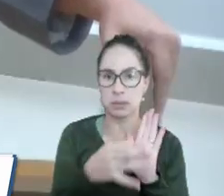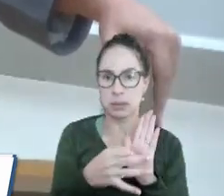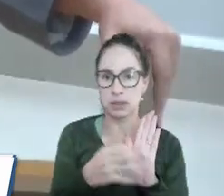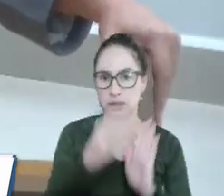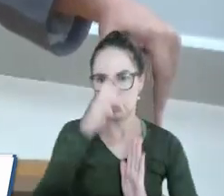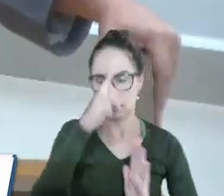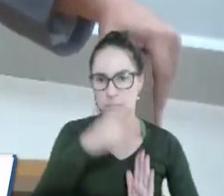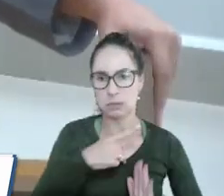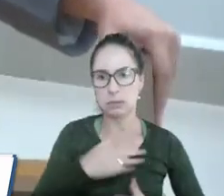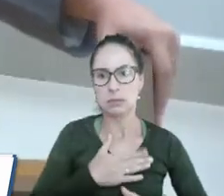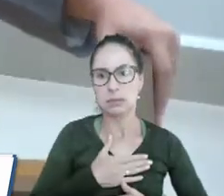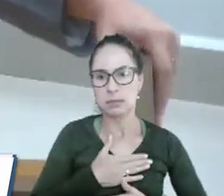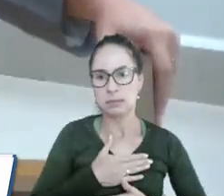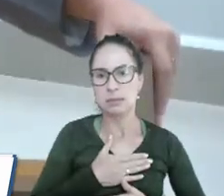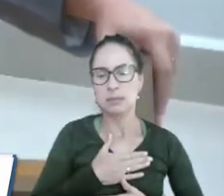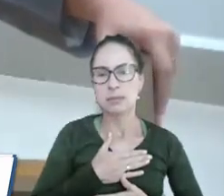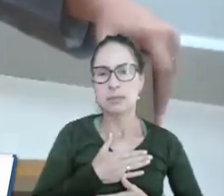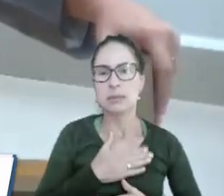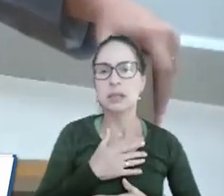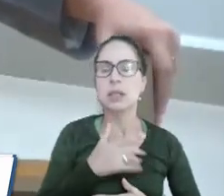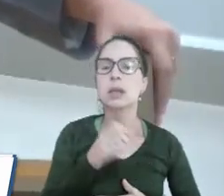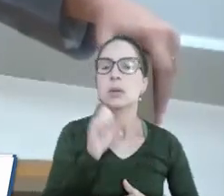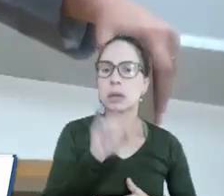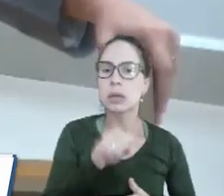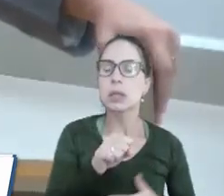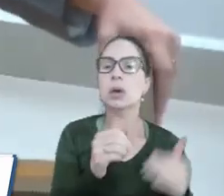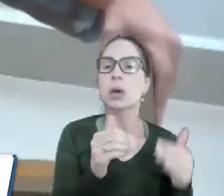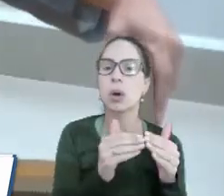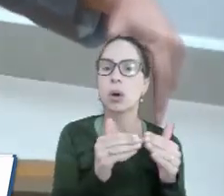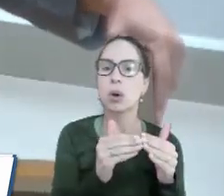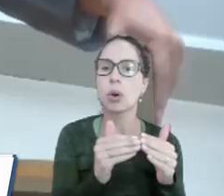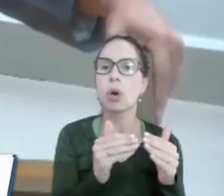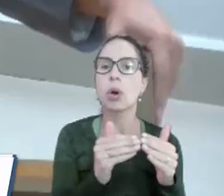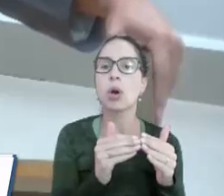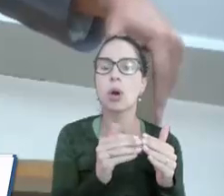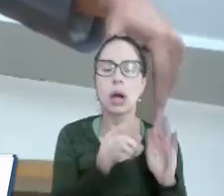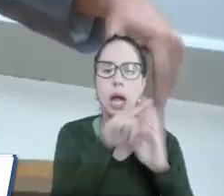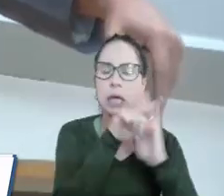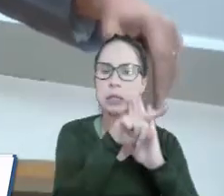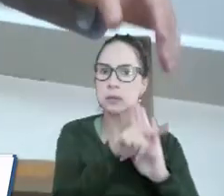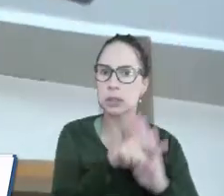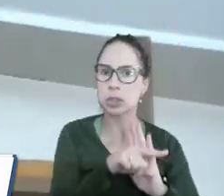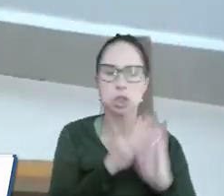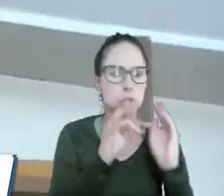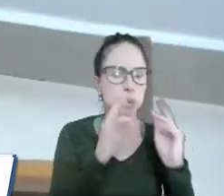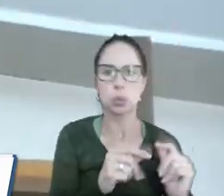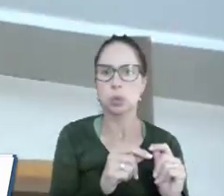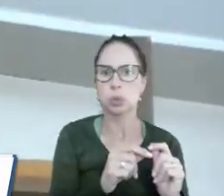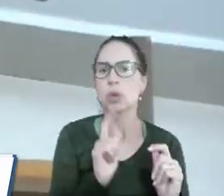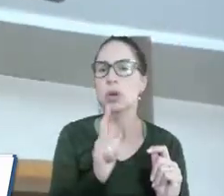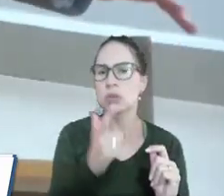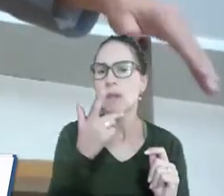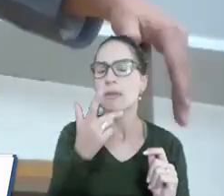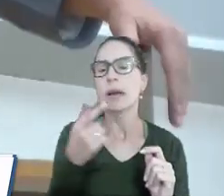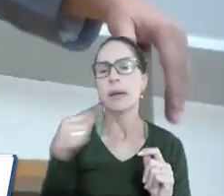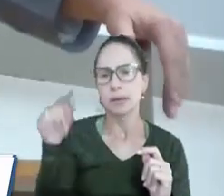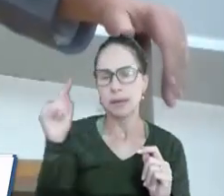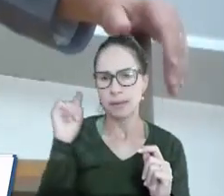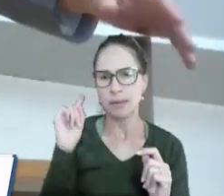pessoal. Eu sou favorável a que se investigue tudo. Eu já manifestei da outra vez